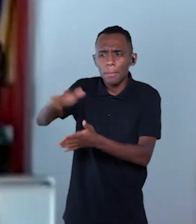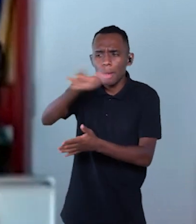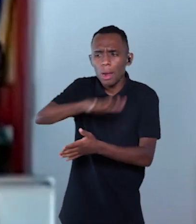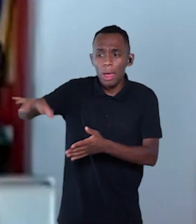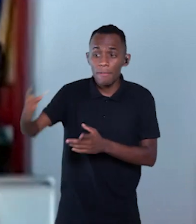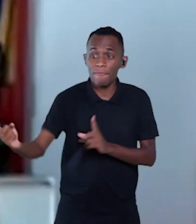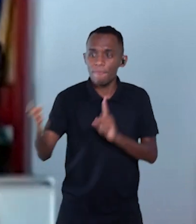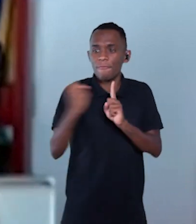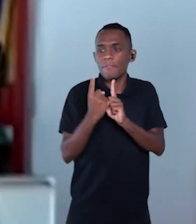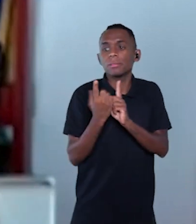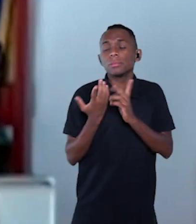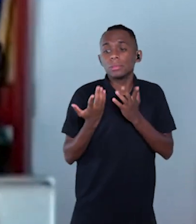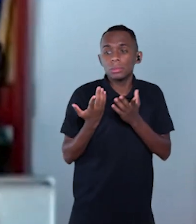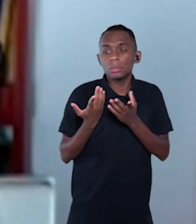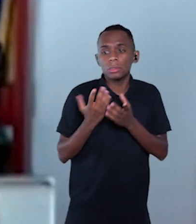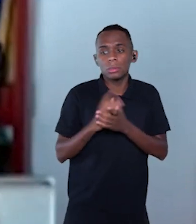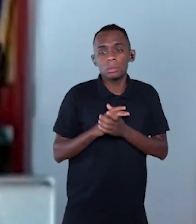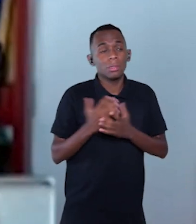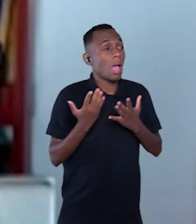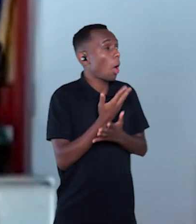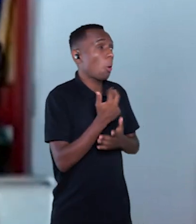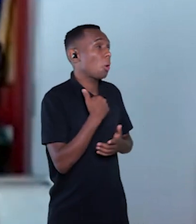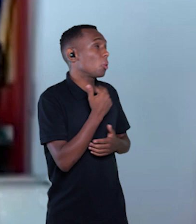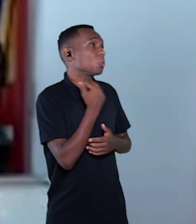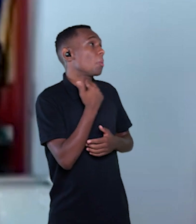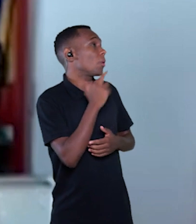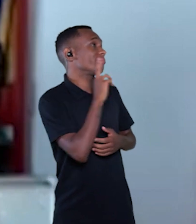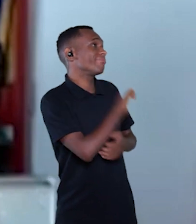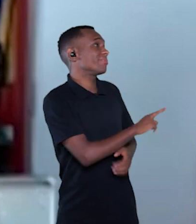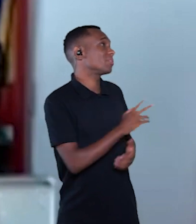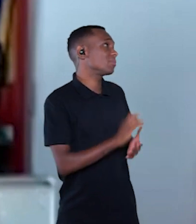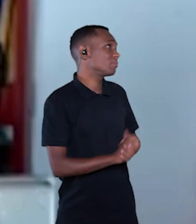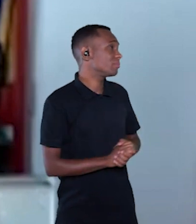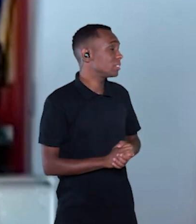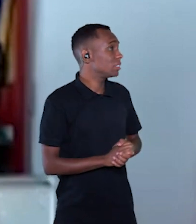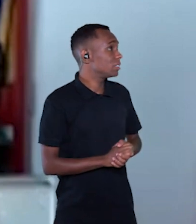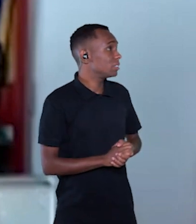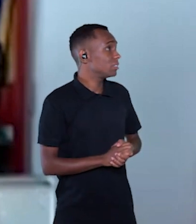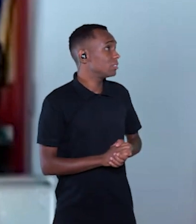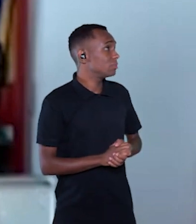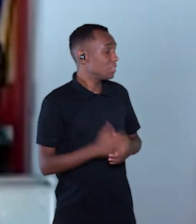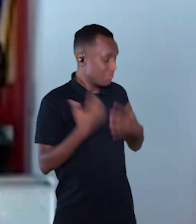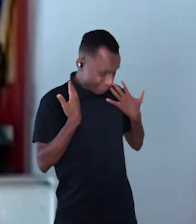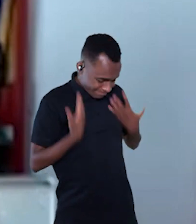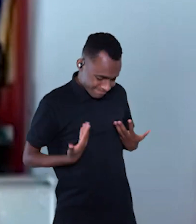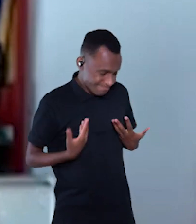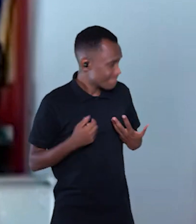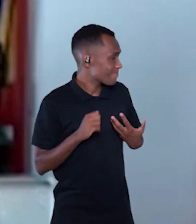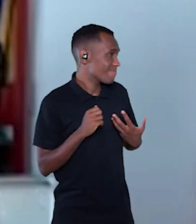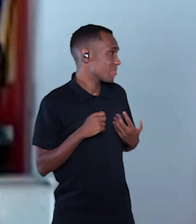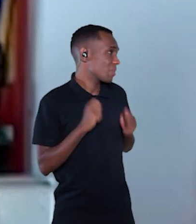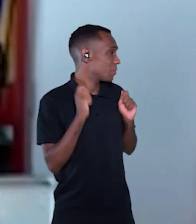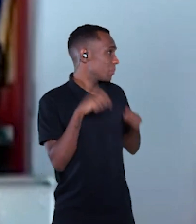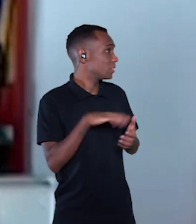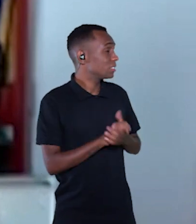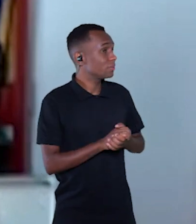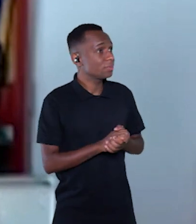seu bairro, o que você acha? Agora não posso, doutor, ele respondeu. Não desse jeito em que